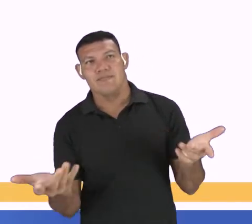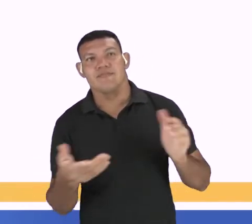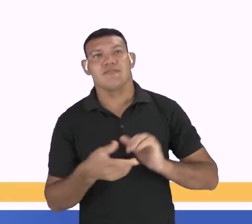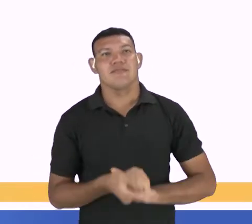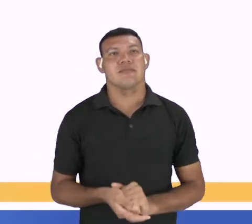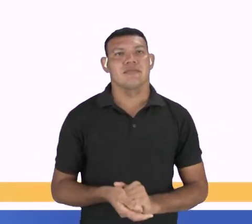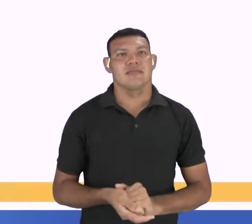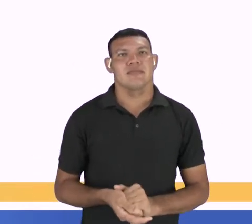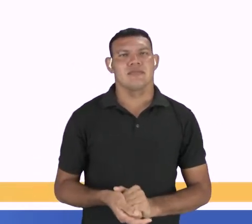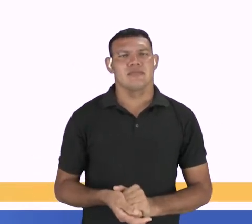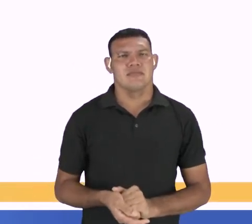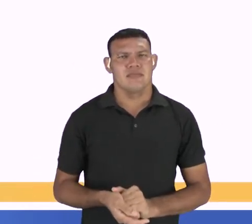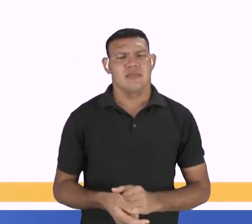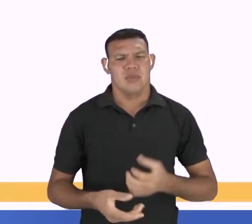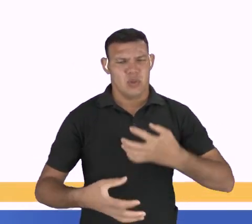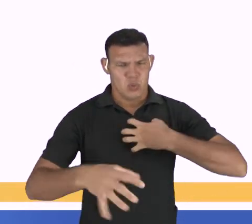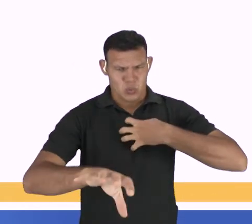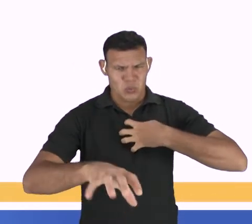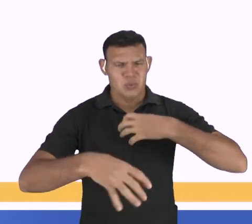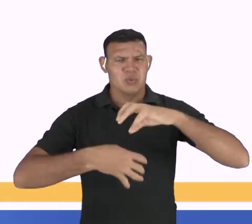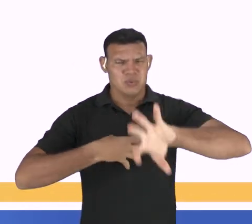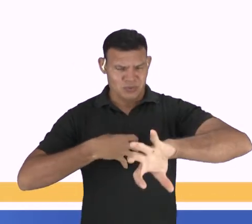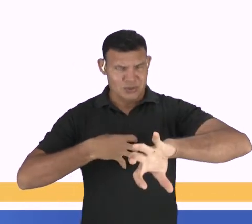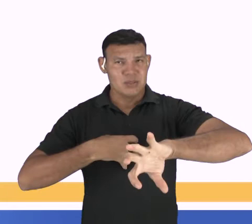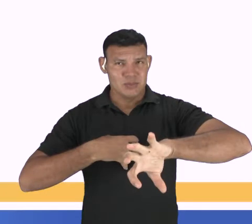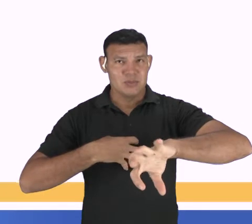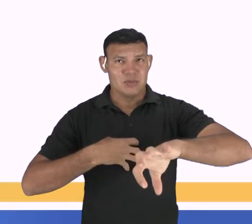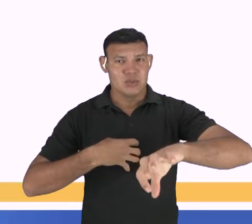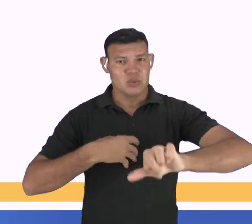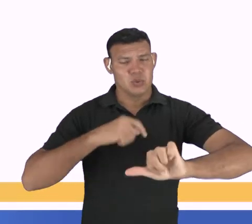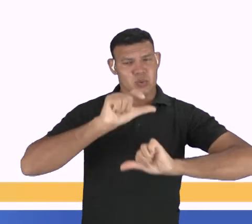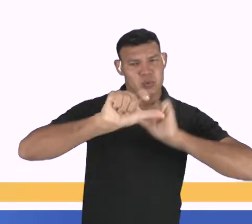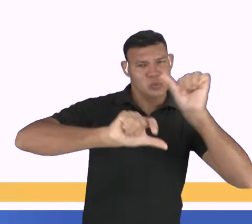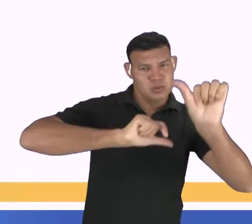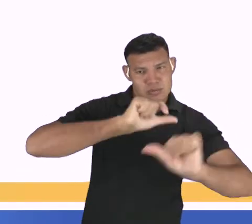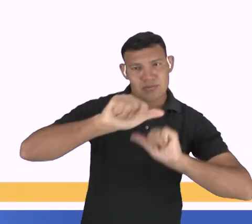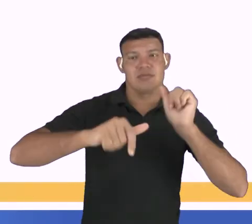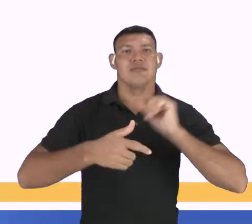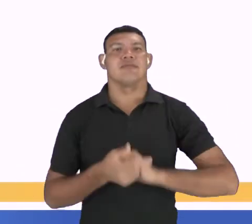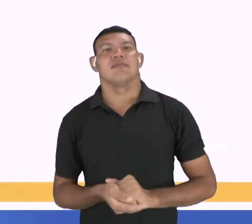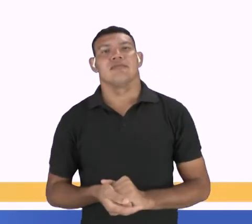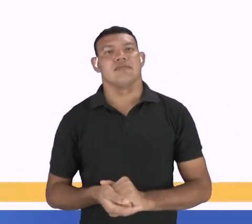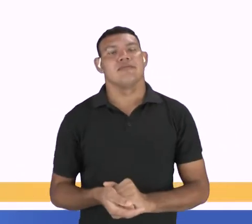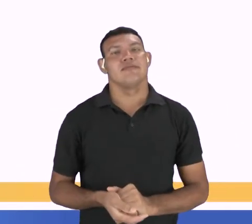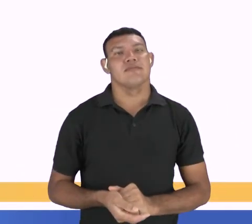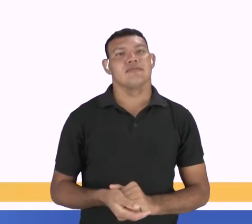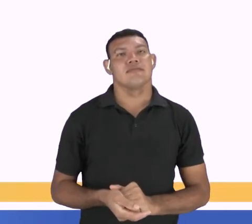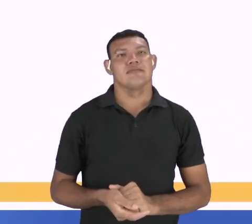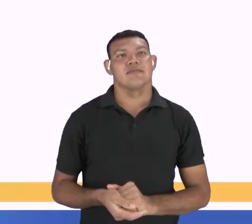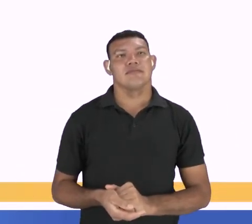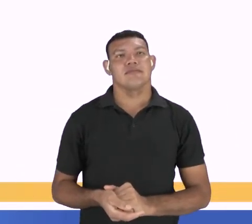isso, né? Se coloca na minha situação para você tentar entender. E aí a ilustração retratou bem isso.